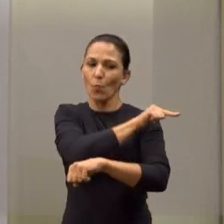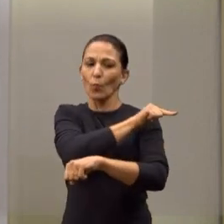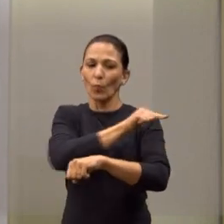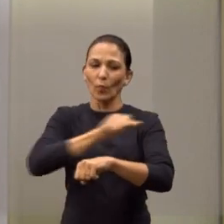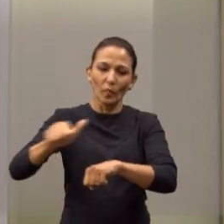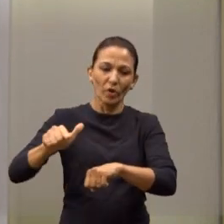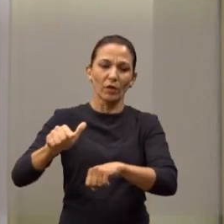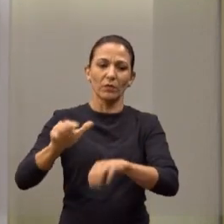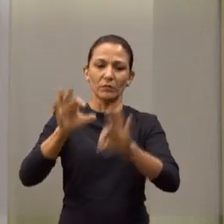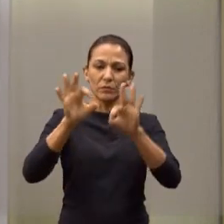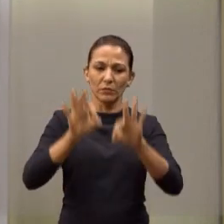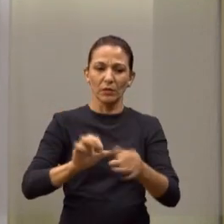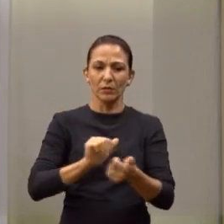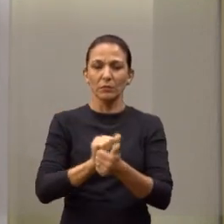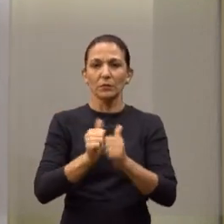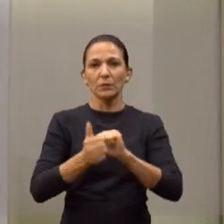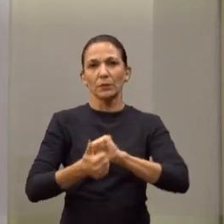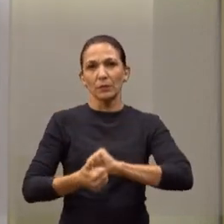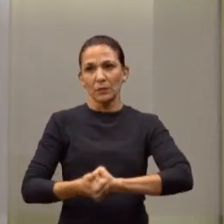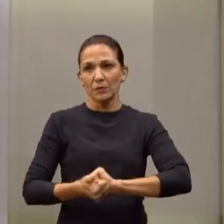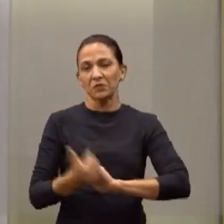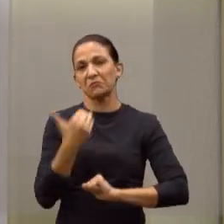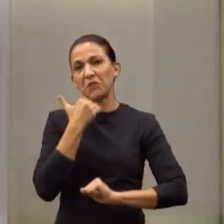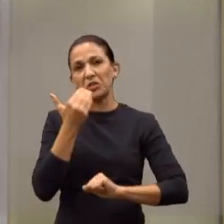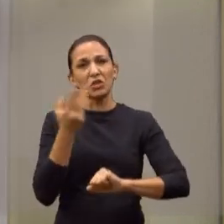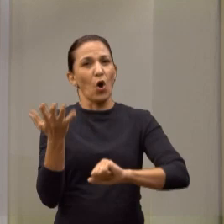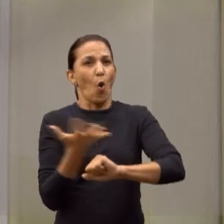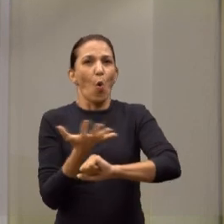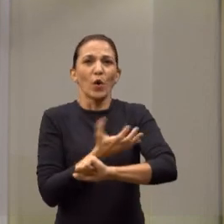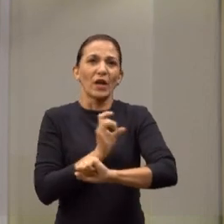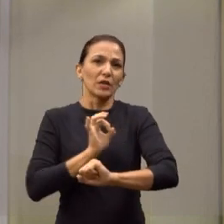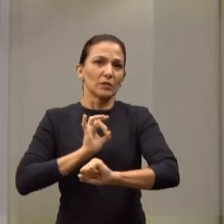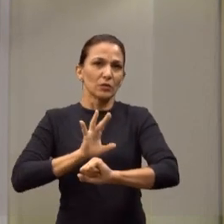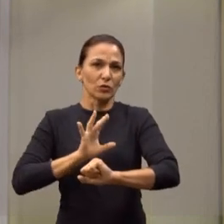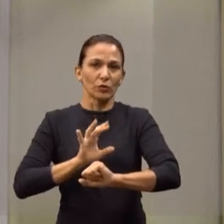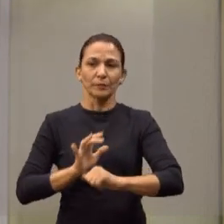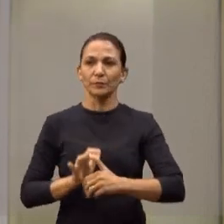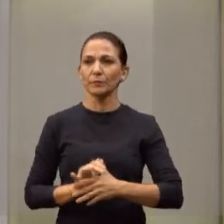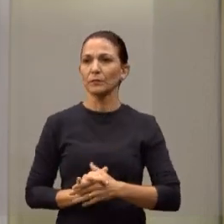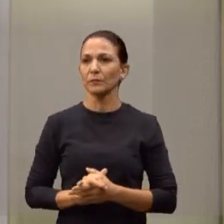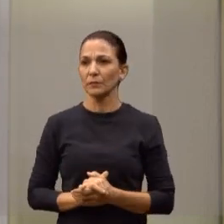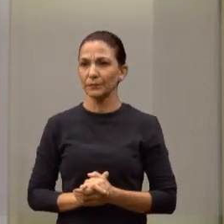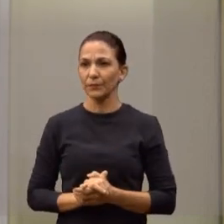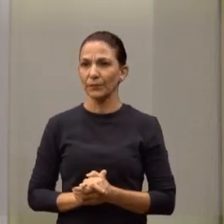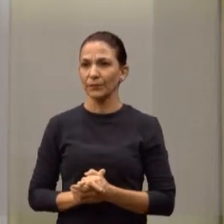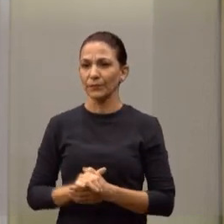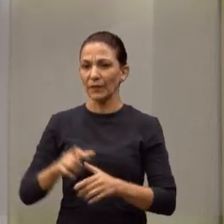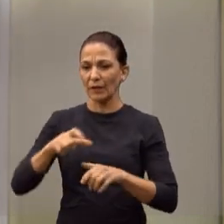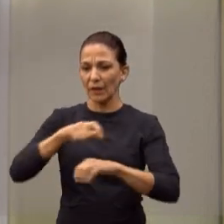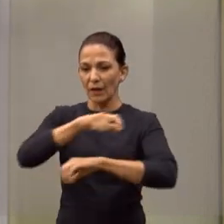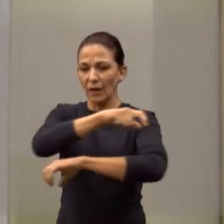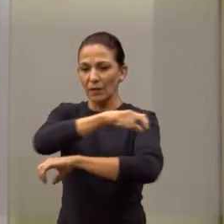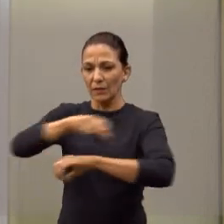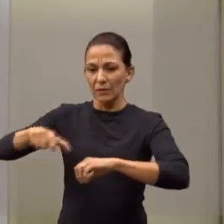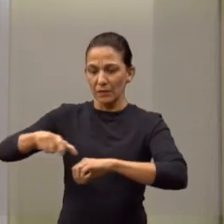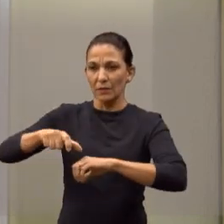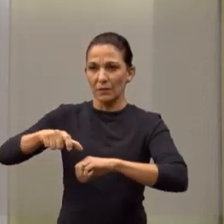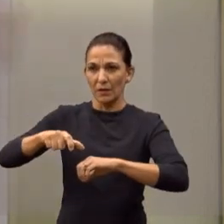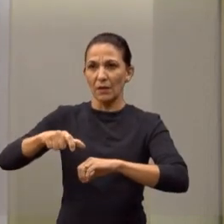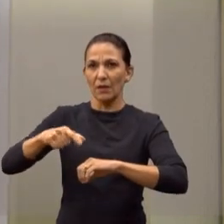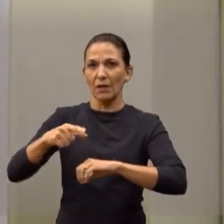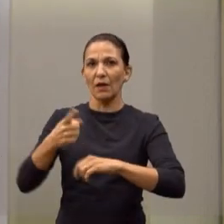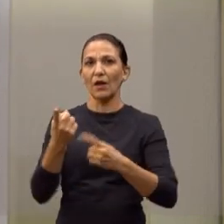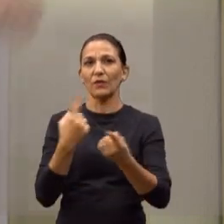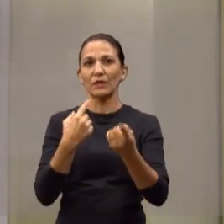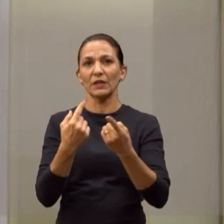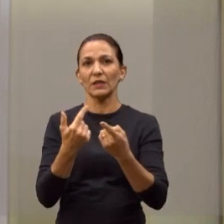tem que tirar a grama também não adianta lá cortar enfim a final quero até falar hoje começaram a limpar o canteiro central da Otaviano